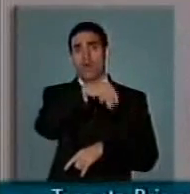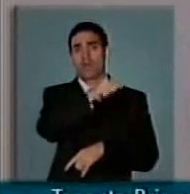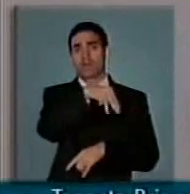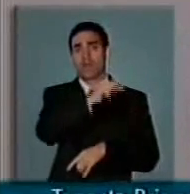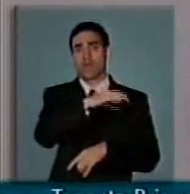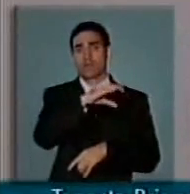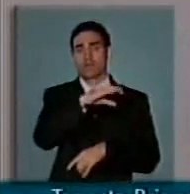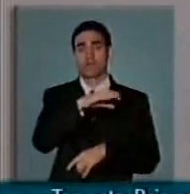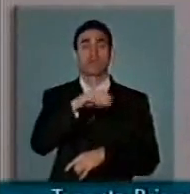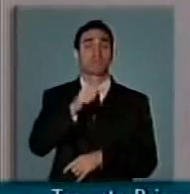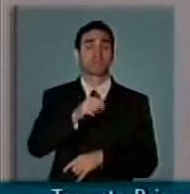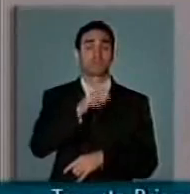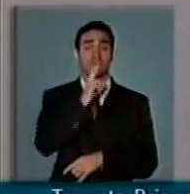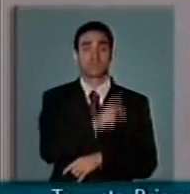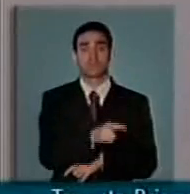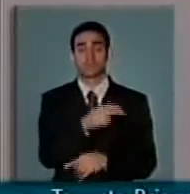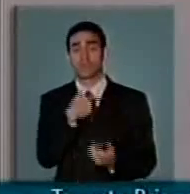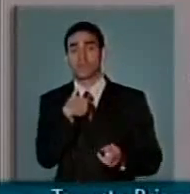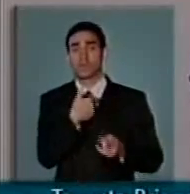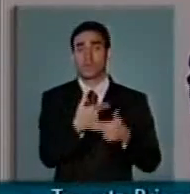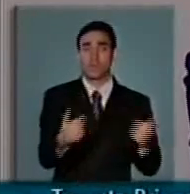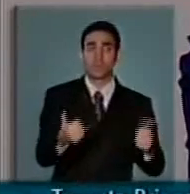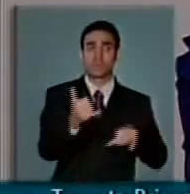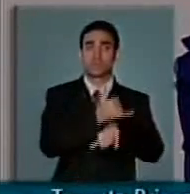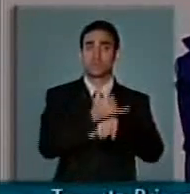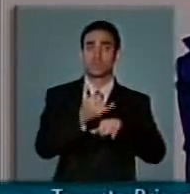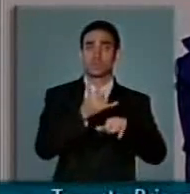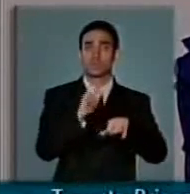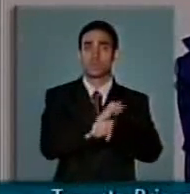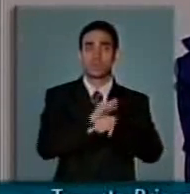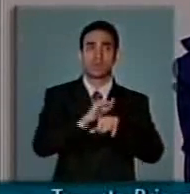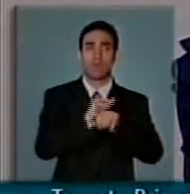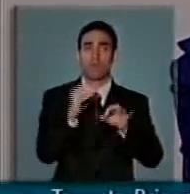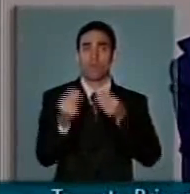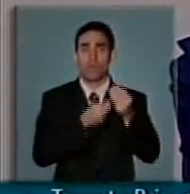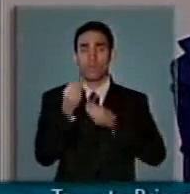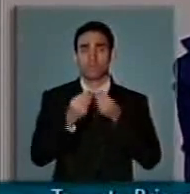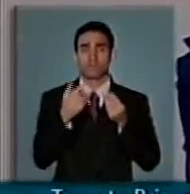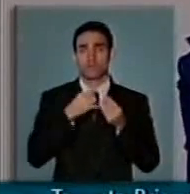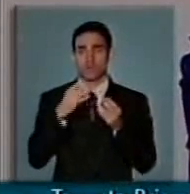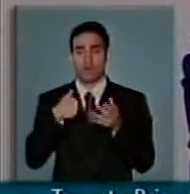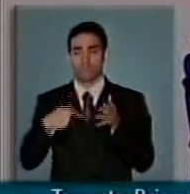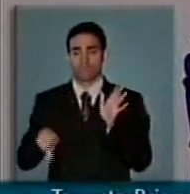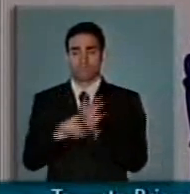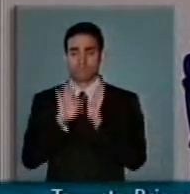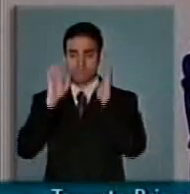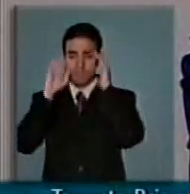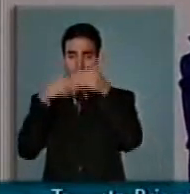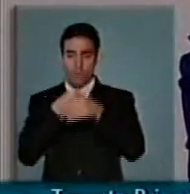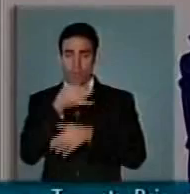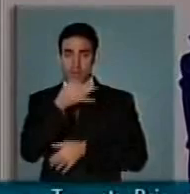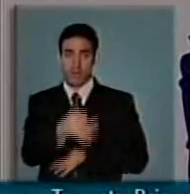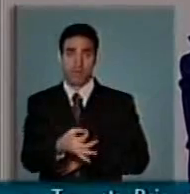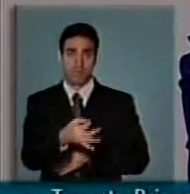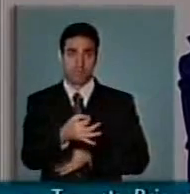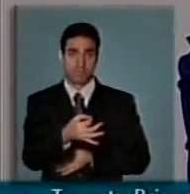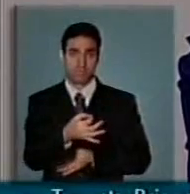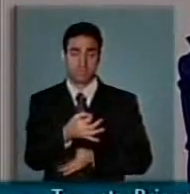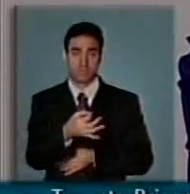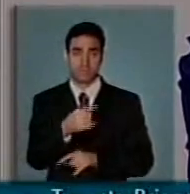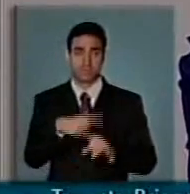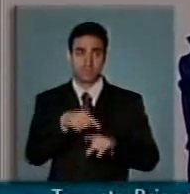também relativa à parte de infraestrutura, eu coloquei apenas a nossa visão e do que nós estamos fazendo, com